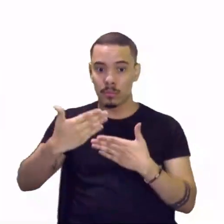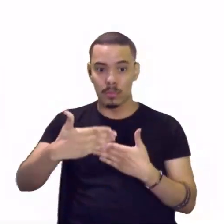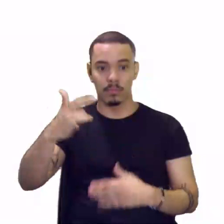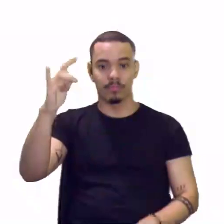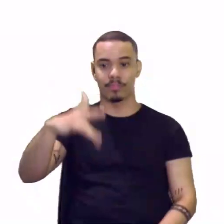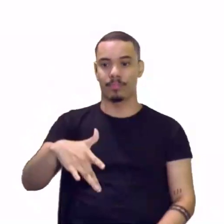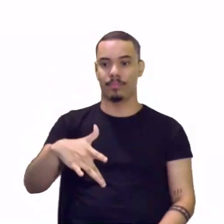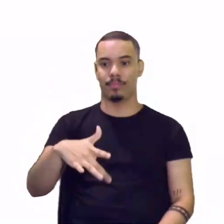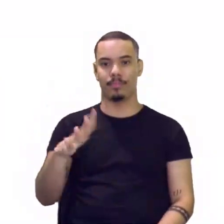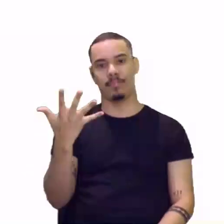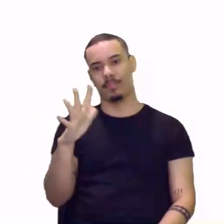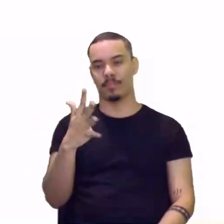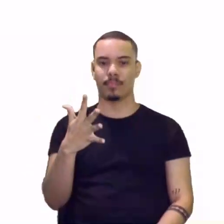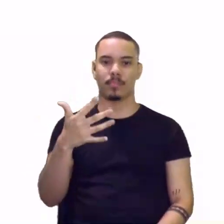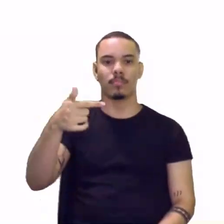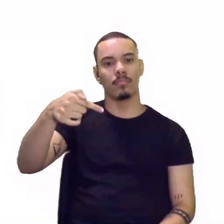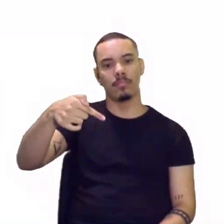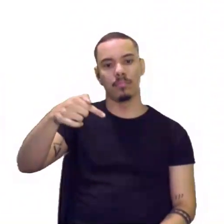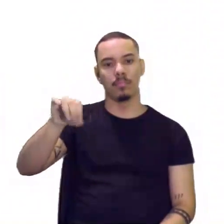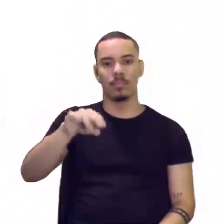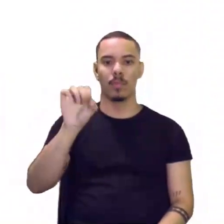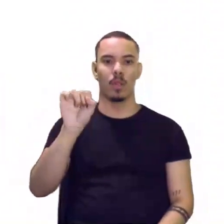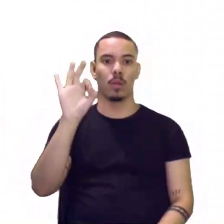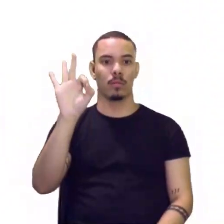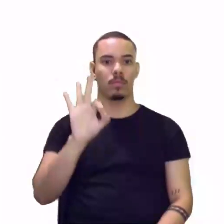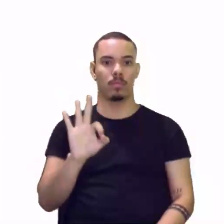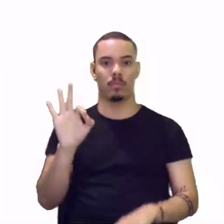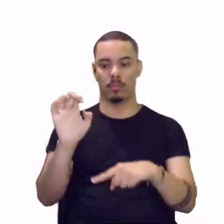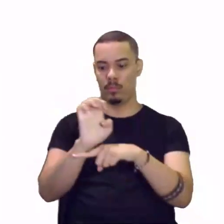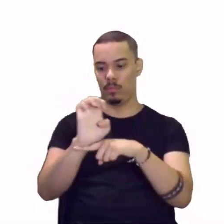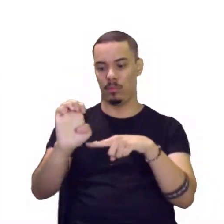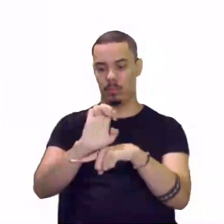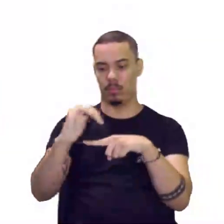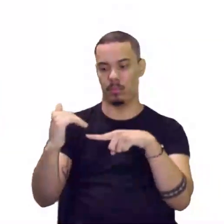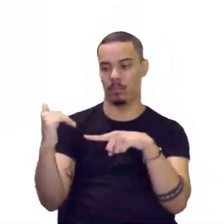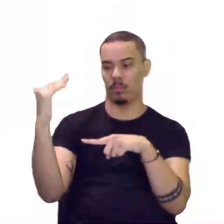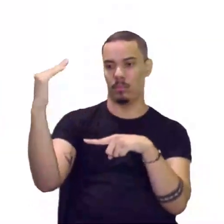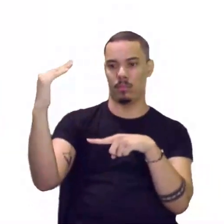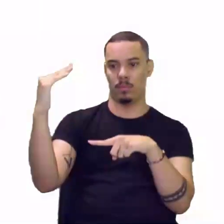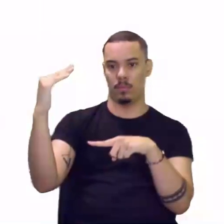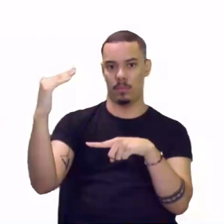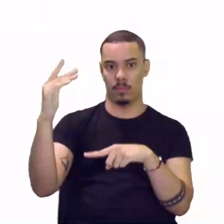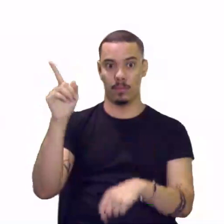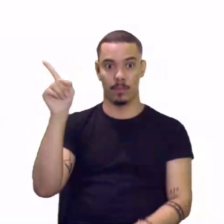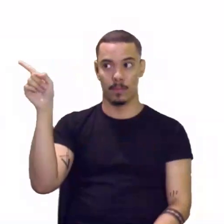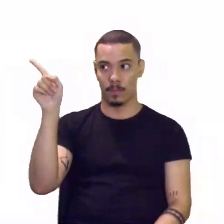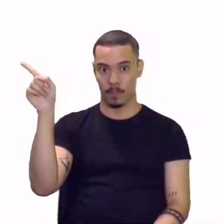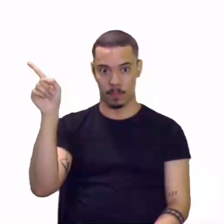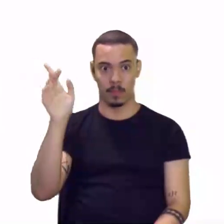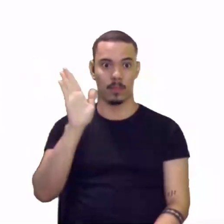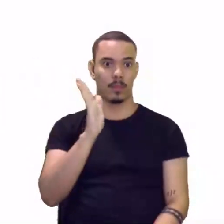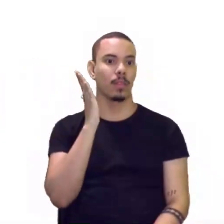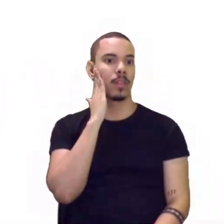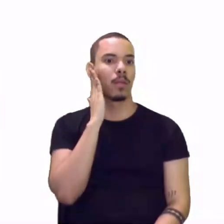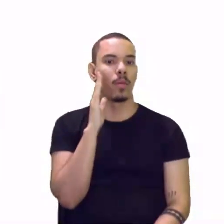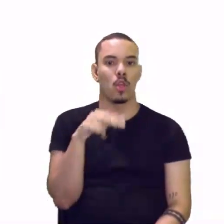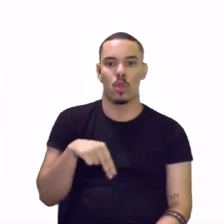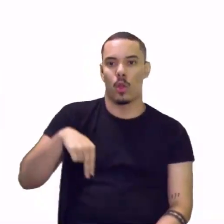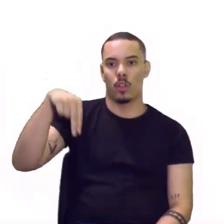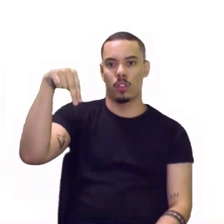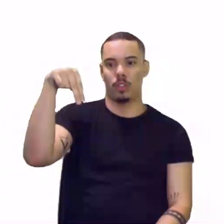pequena parte, por volta de 7 a 8%, localizado acima do Equador, que aqui, no caso, seria já o